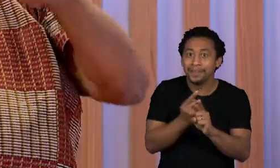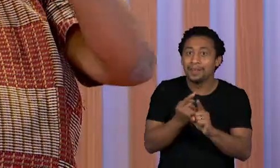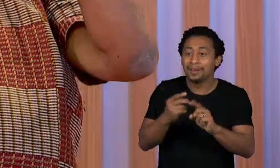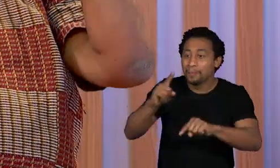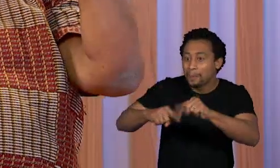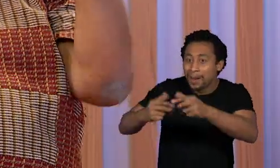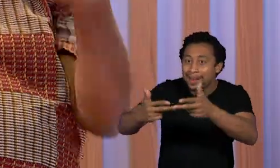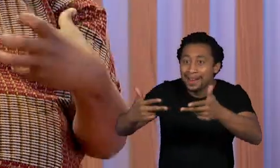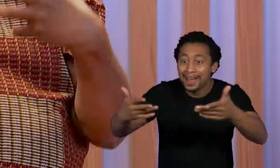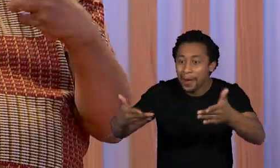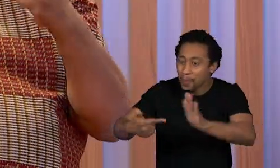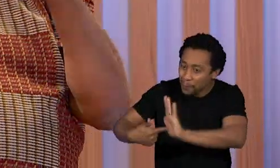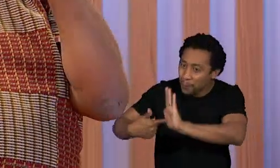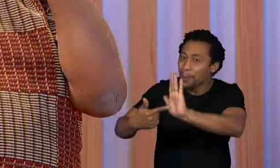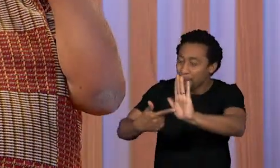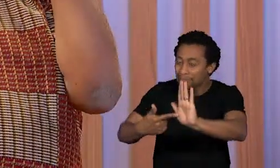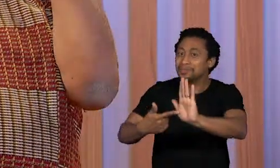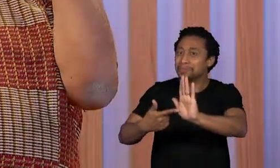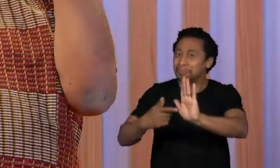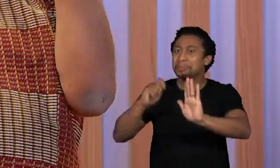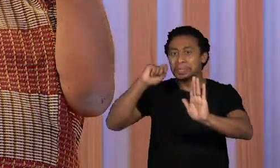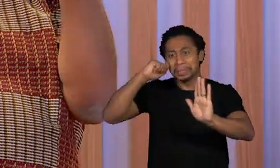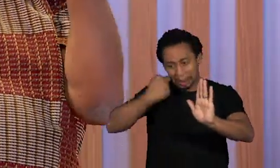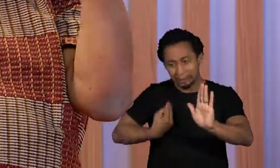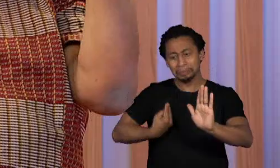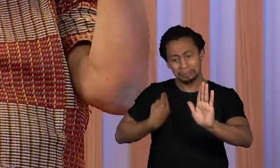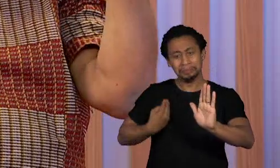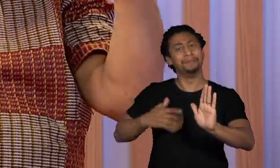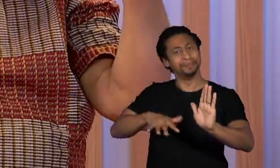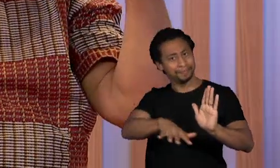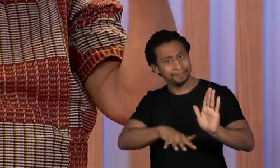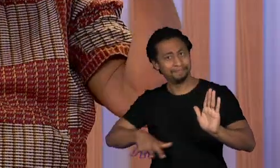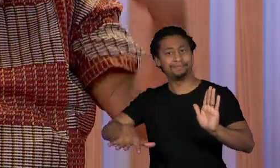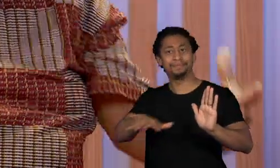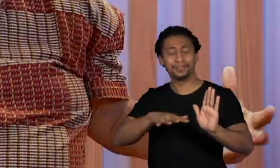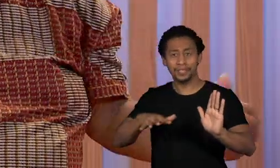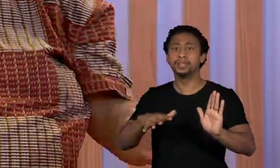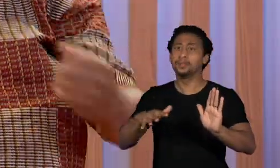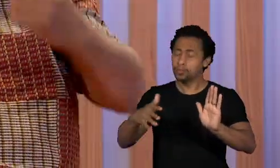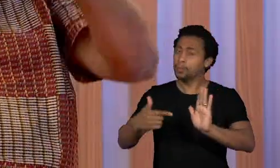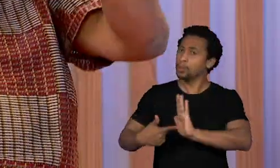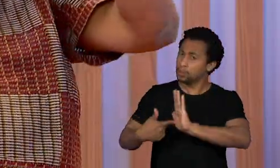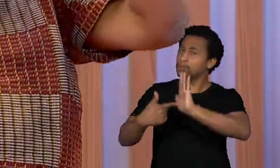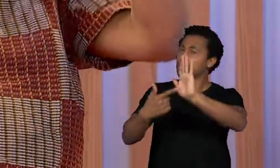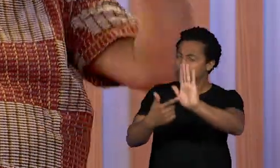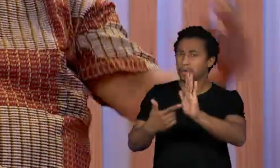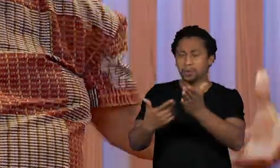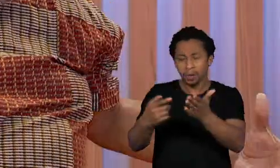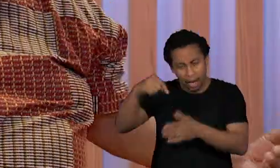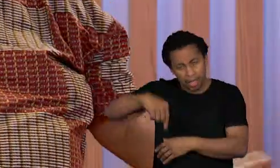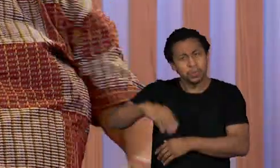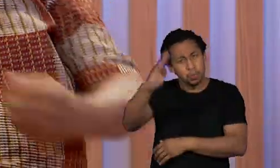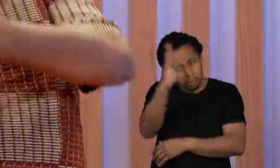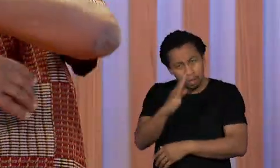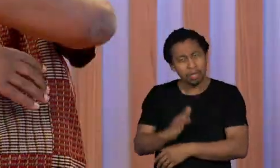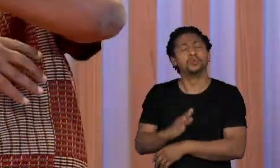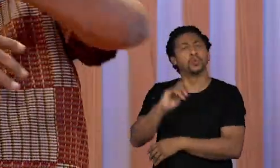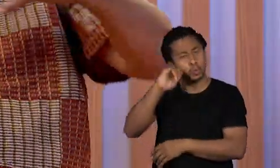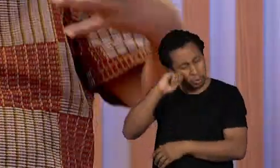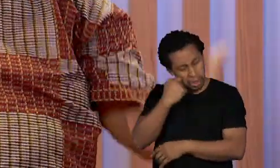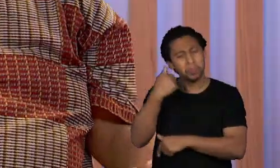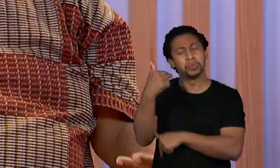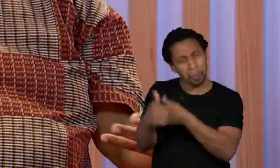protagonismo, vestígios de que fomos criativos, de que existimos, de